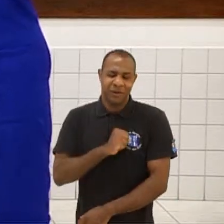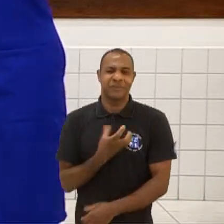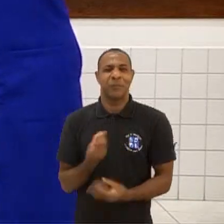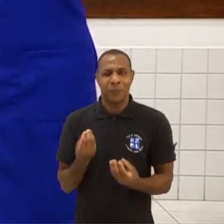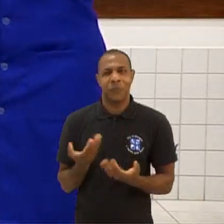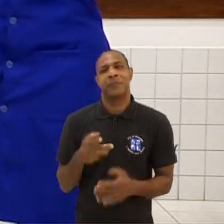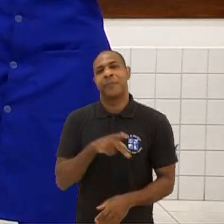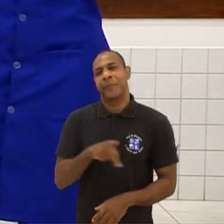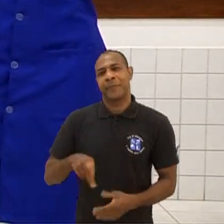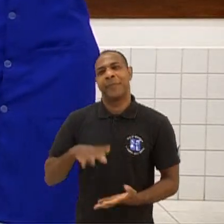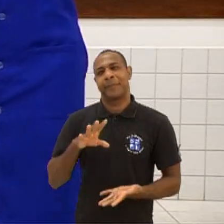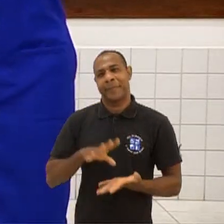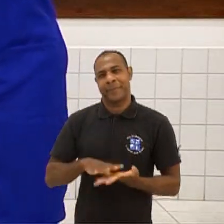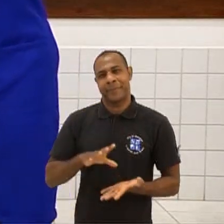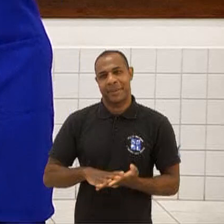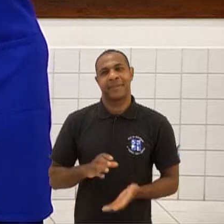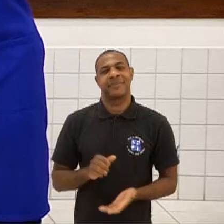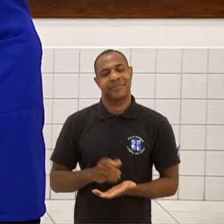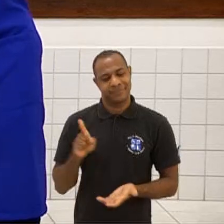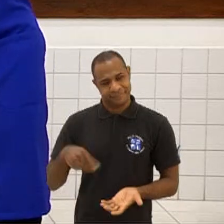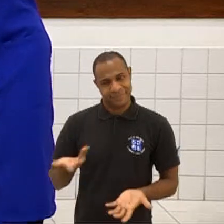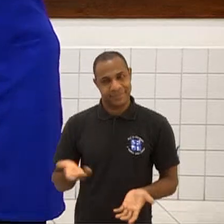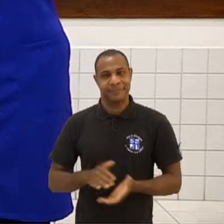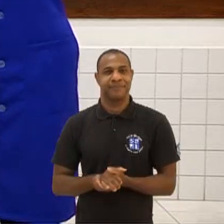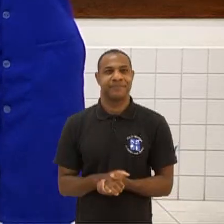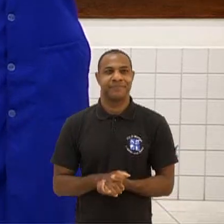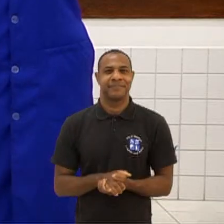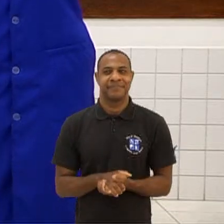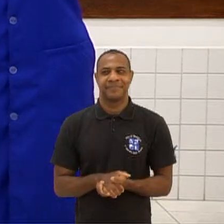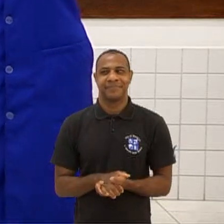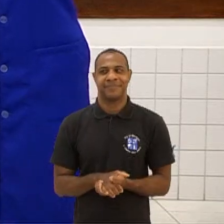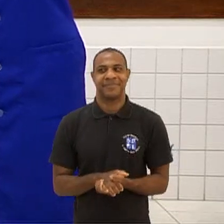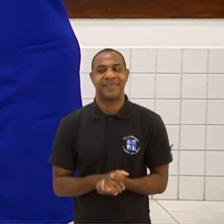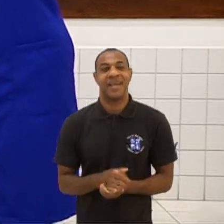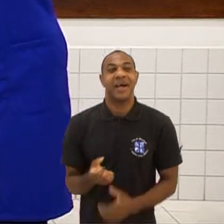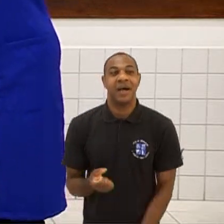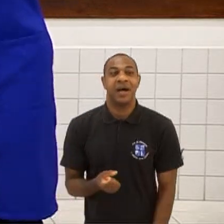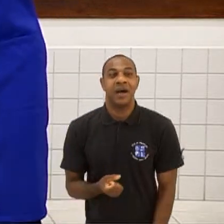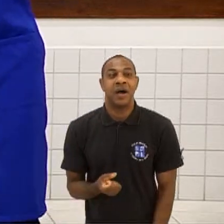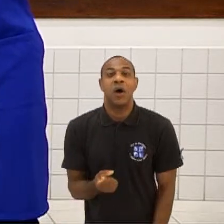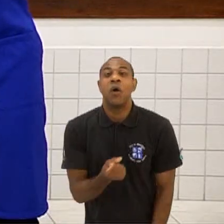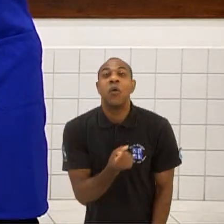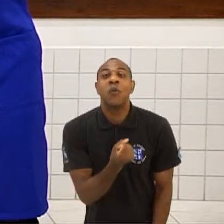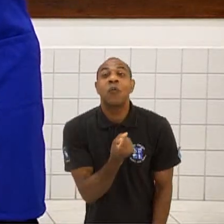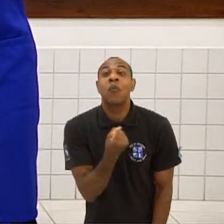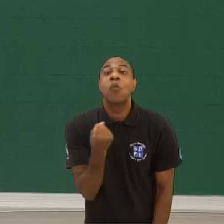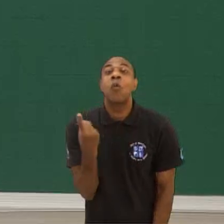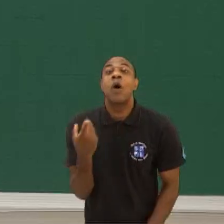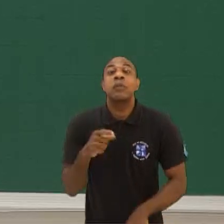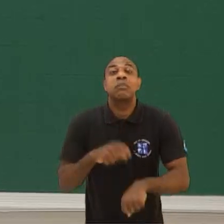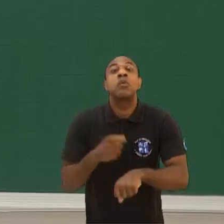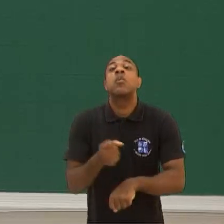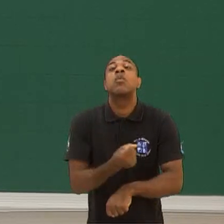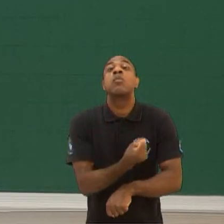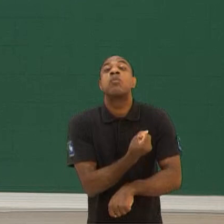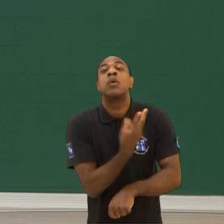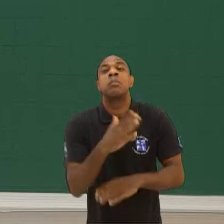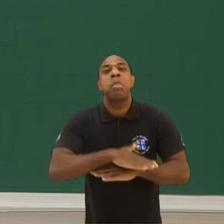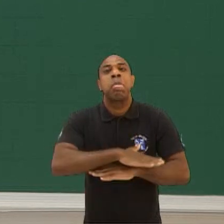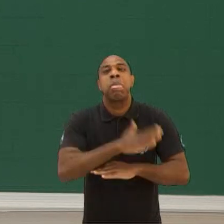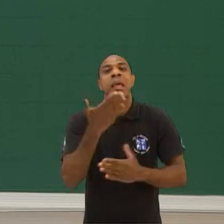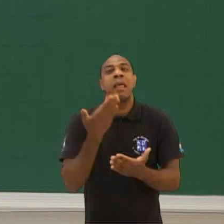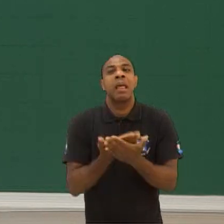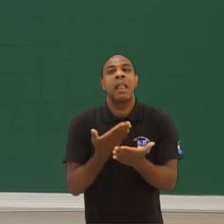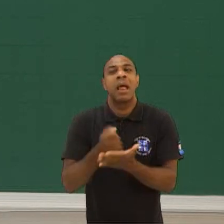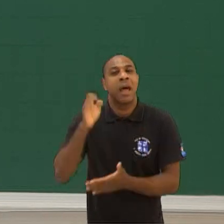melhores. Não quero dizer, mas as de matemática são as melhores. Quanto tempo Thales estudou as fórmulas? Bruna